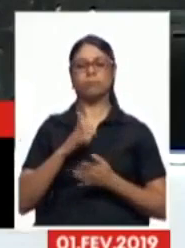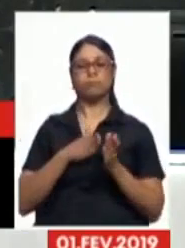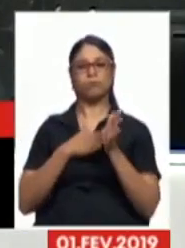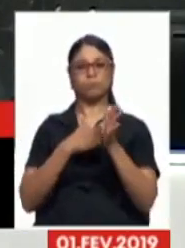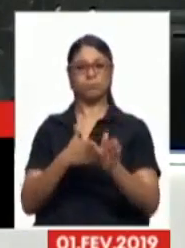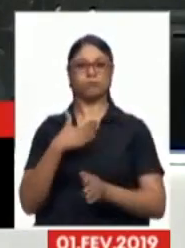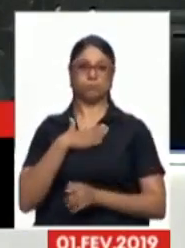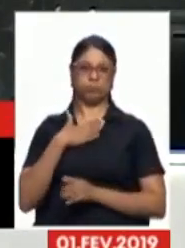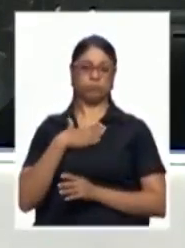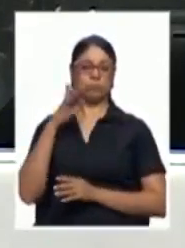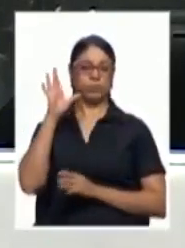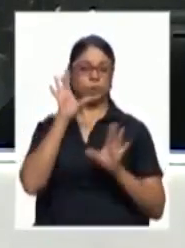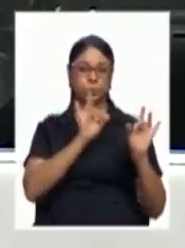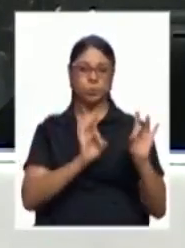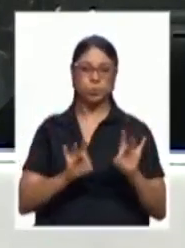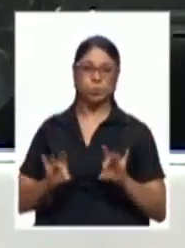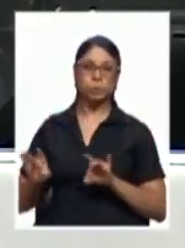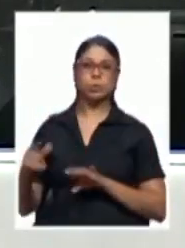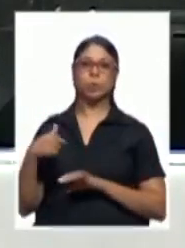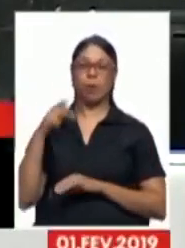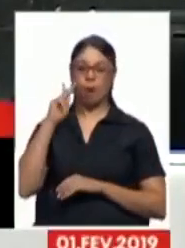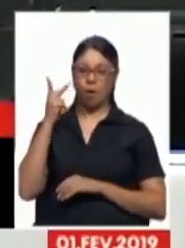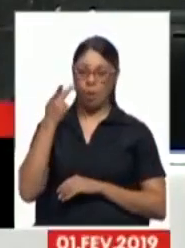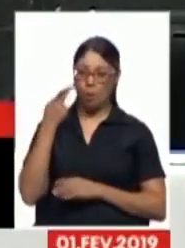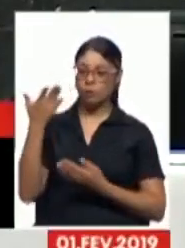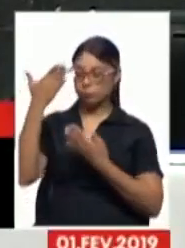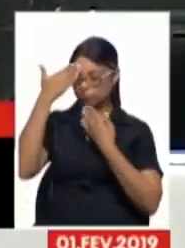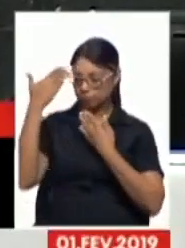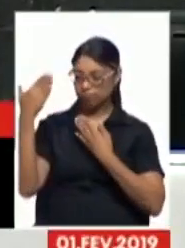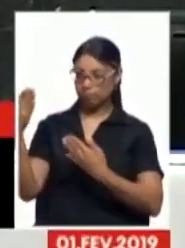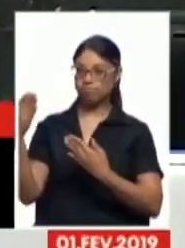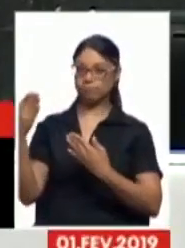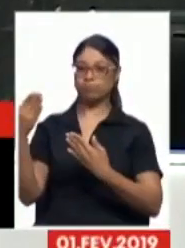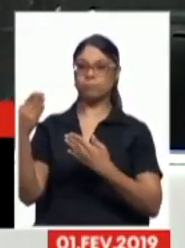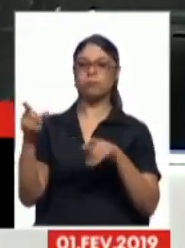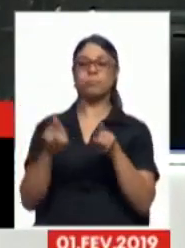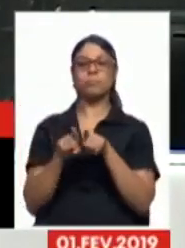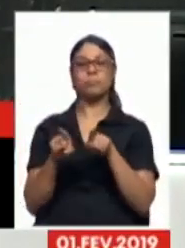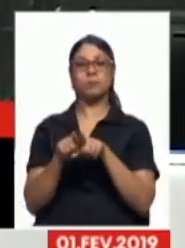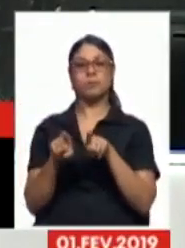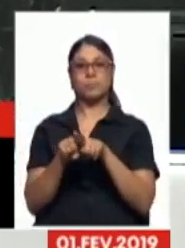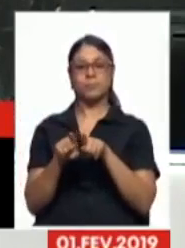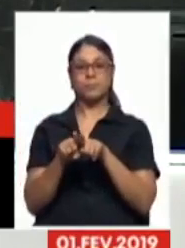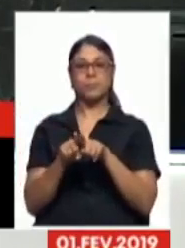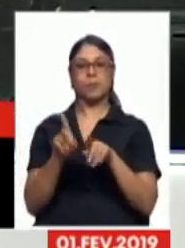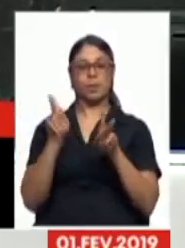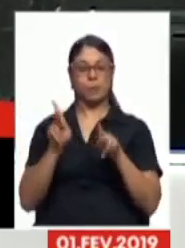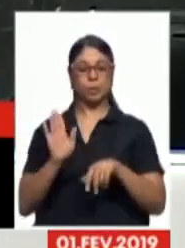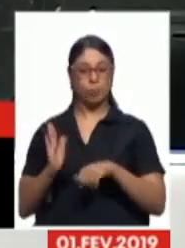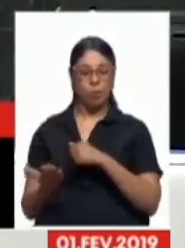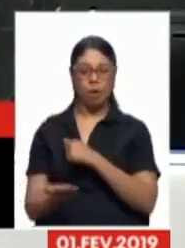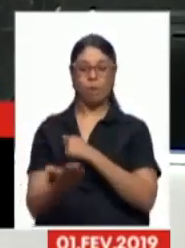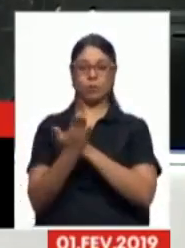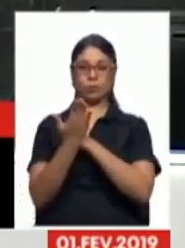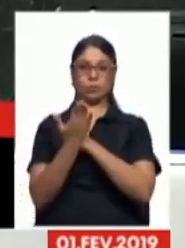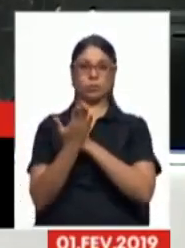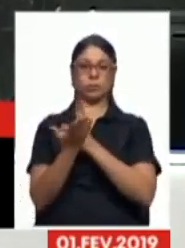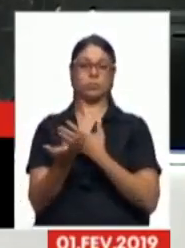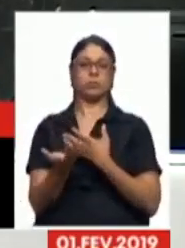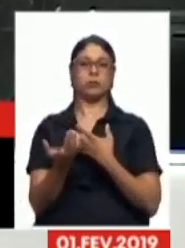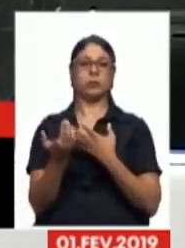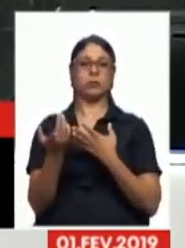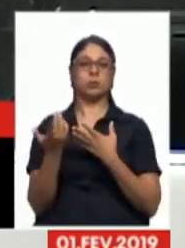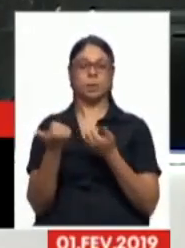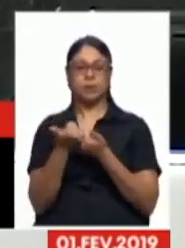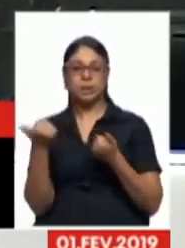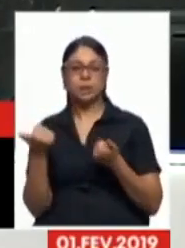no dia a dia, meu reconhecimento e gratidão. Aos meus apoiadores, prefeitos, lideranças, mais do